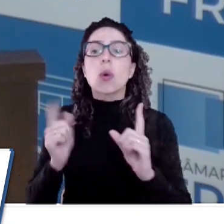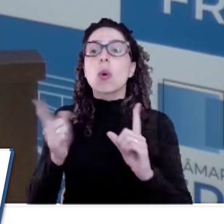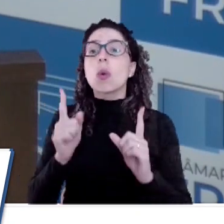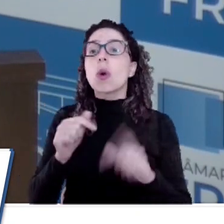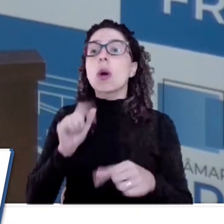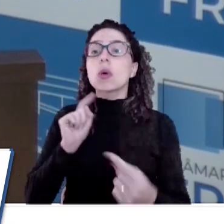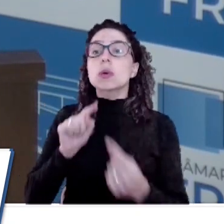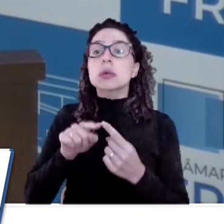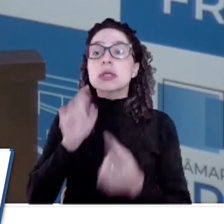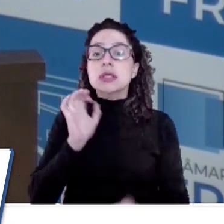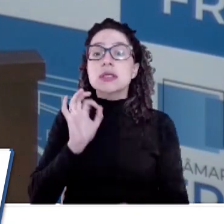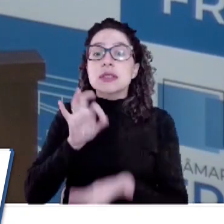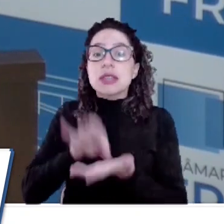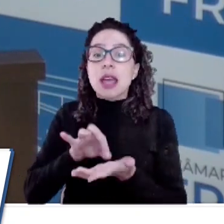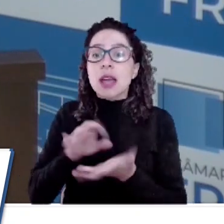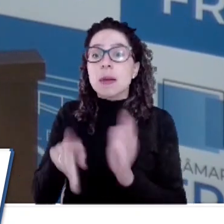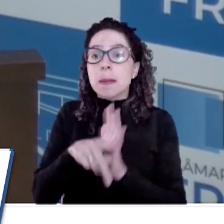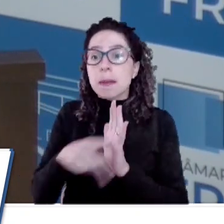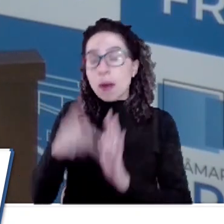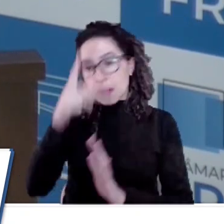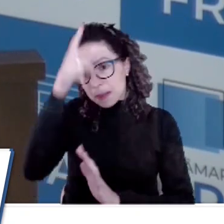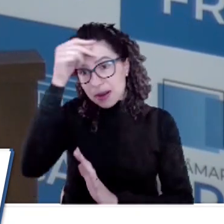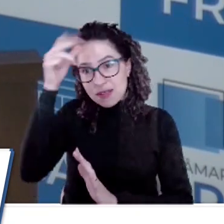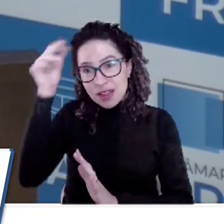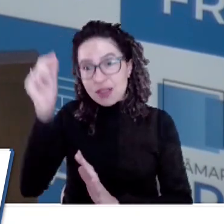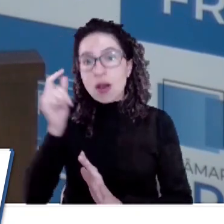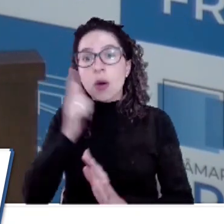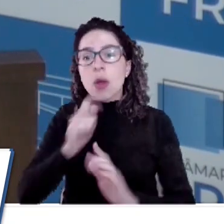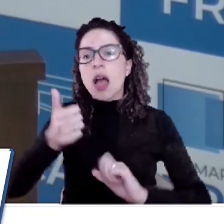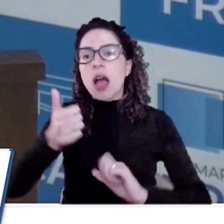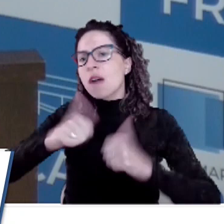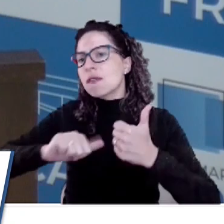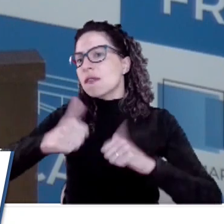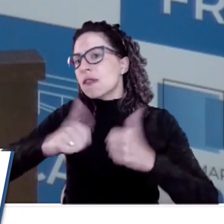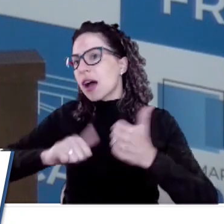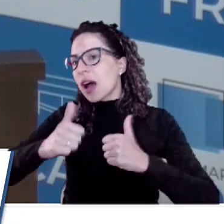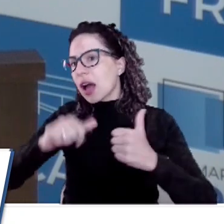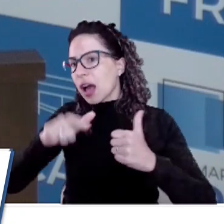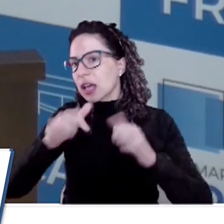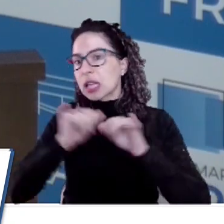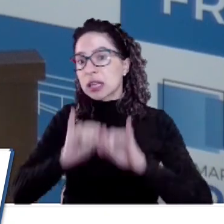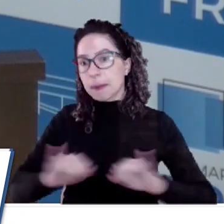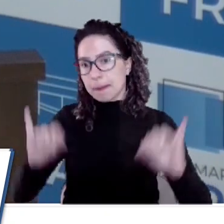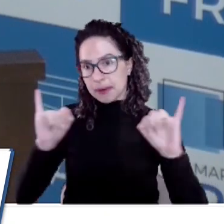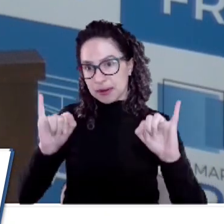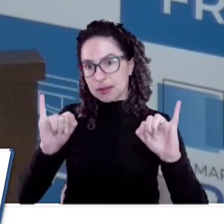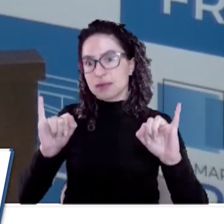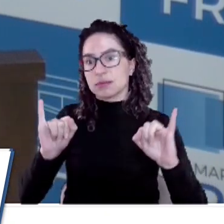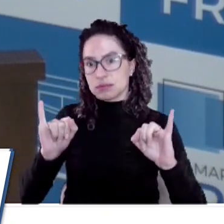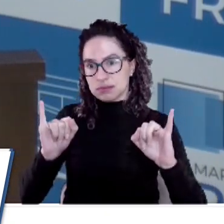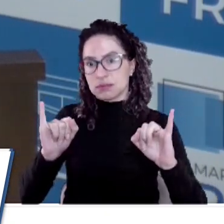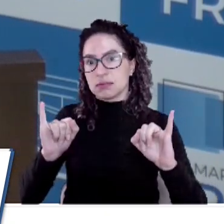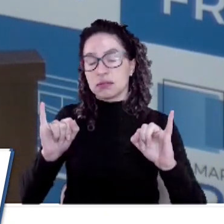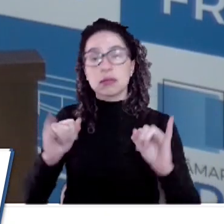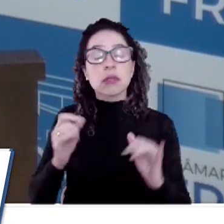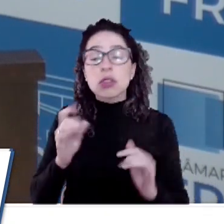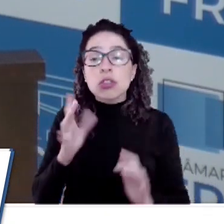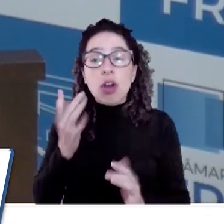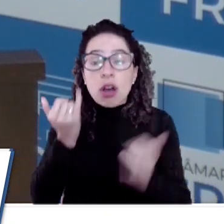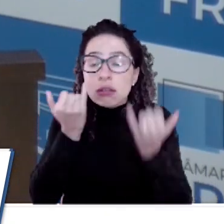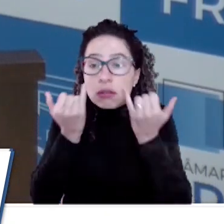efetivos da própria prefeitura para avaliação dessas campanhas a gente só quer saber